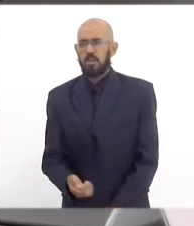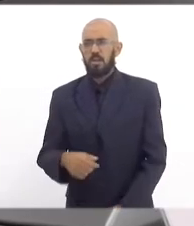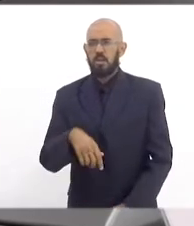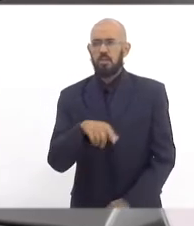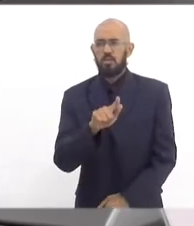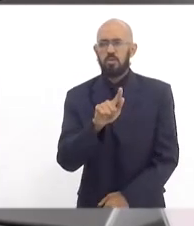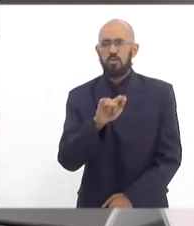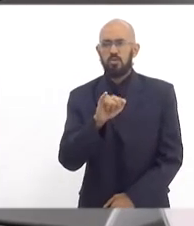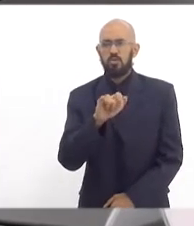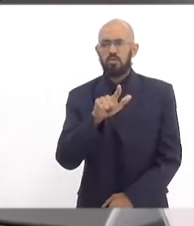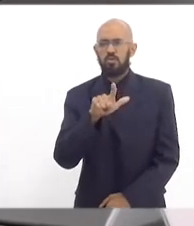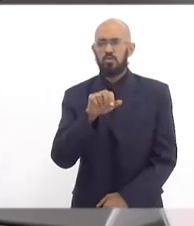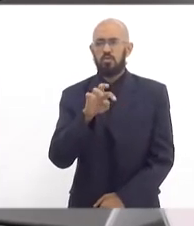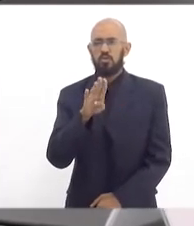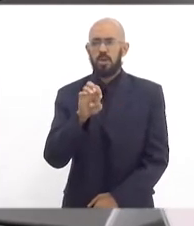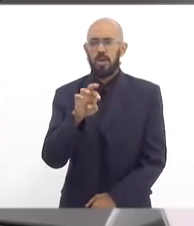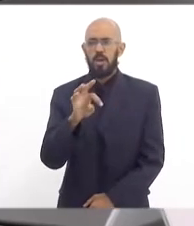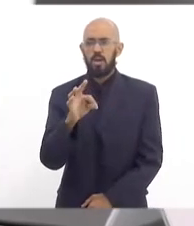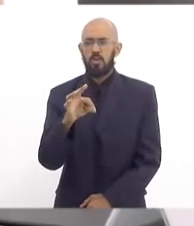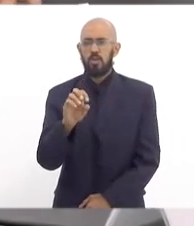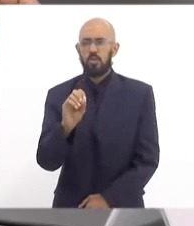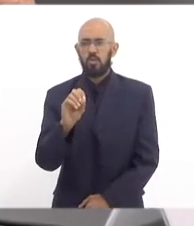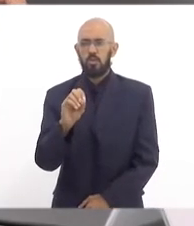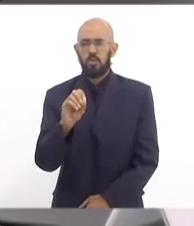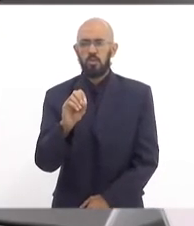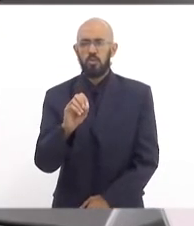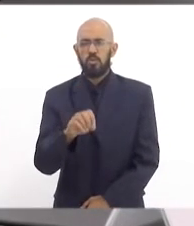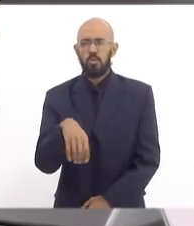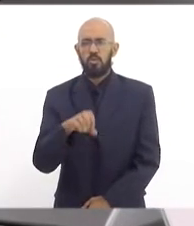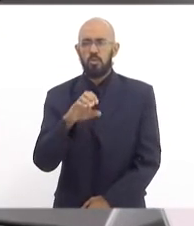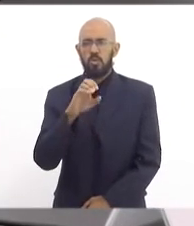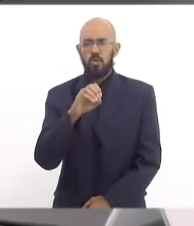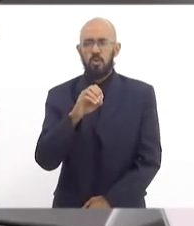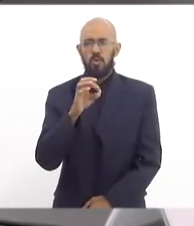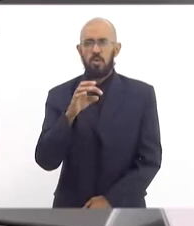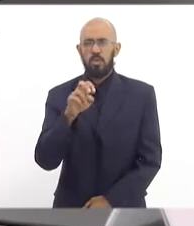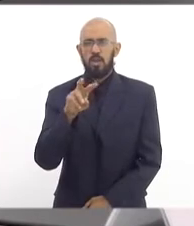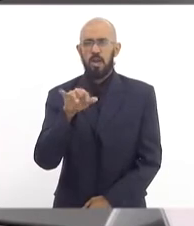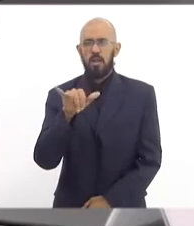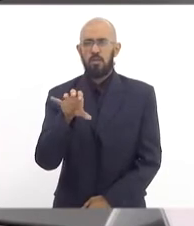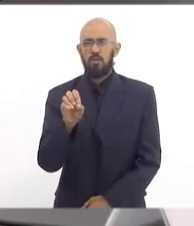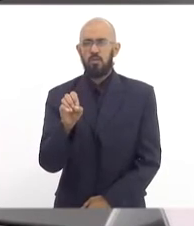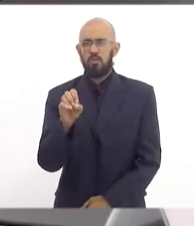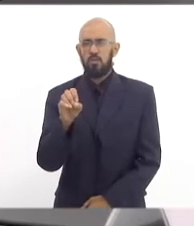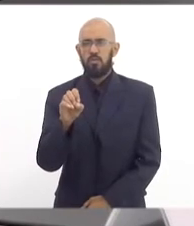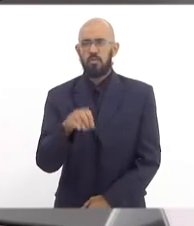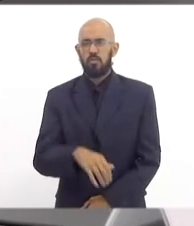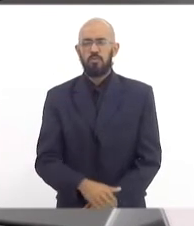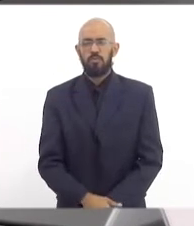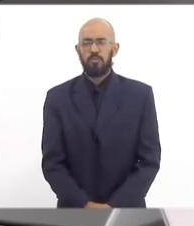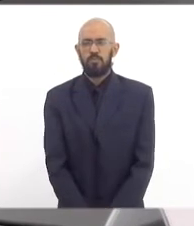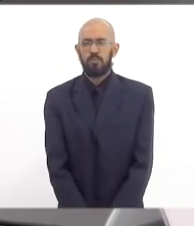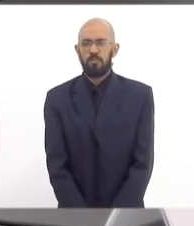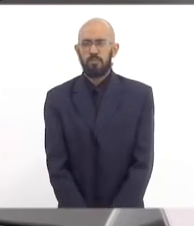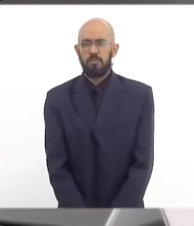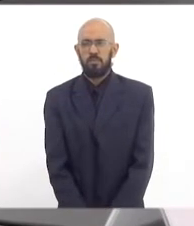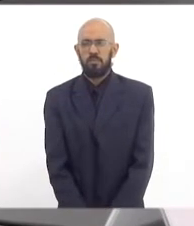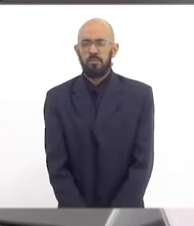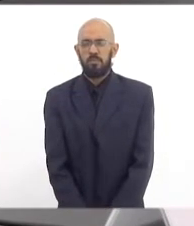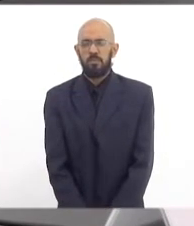Alvarenga da Fecomércio o Otávio Barreto e